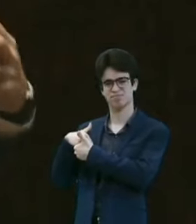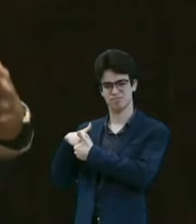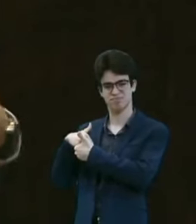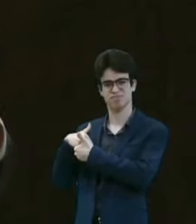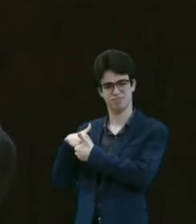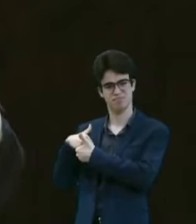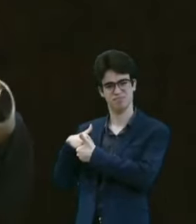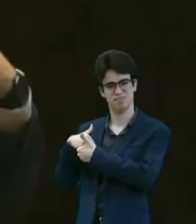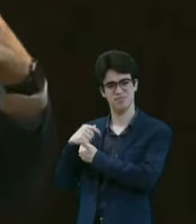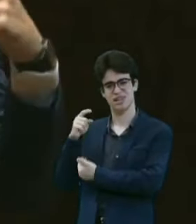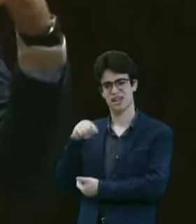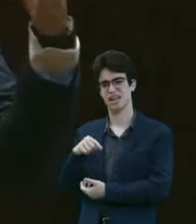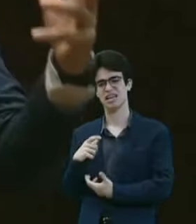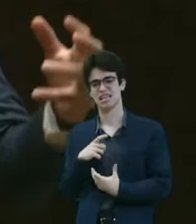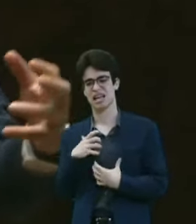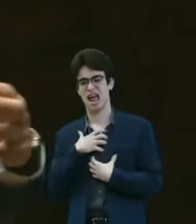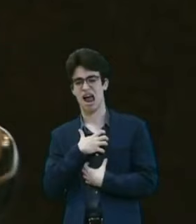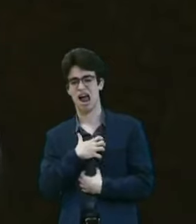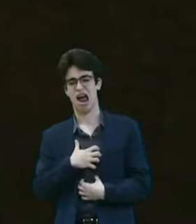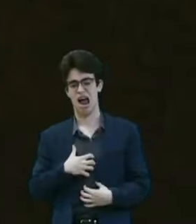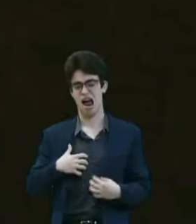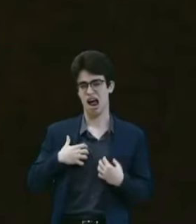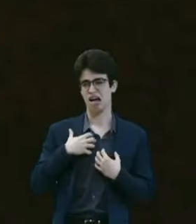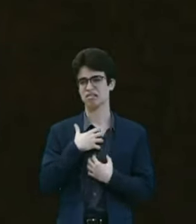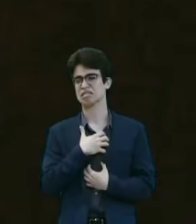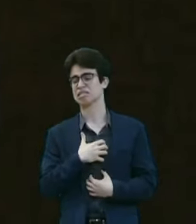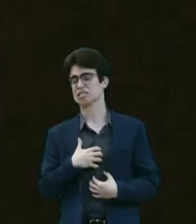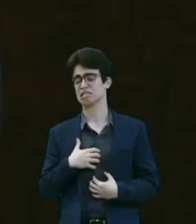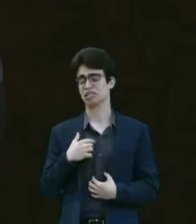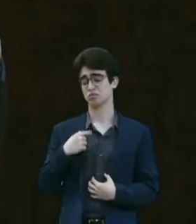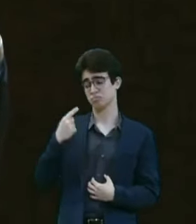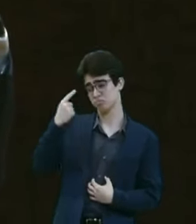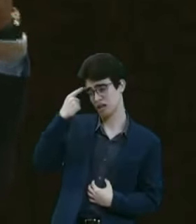Mas sentimentos, impressões,